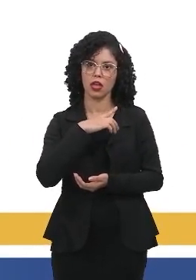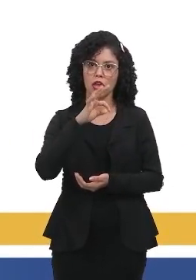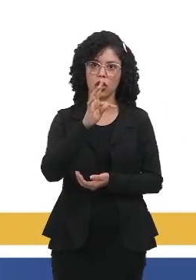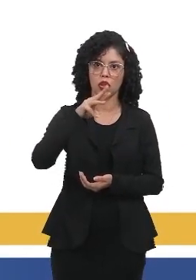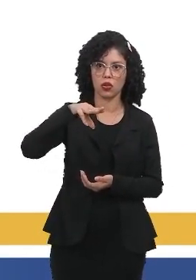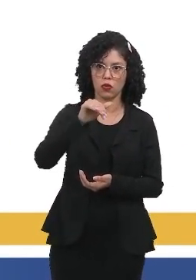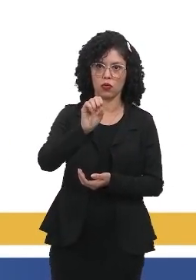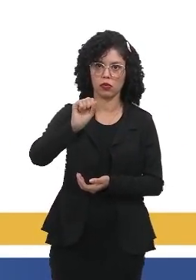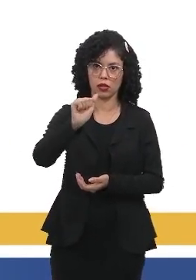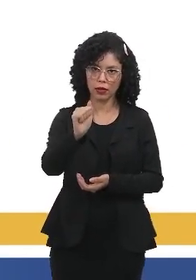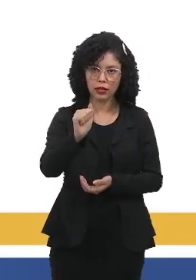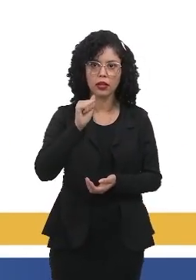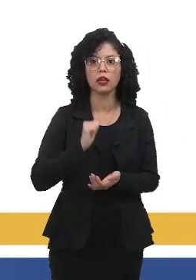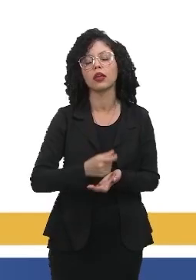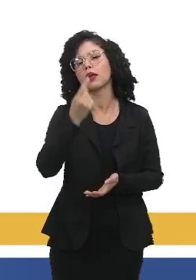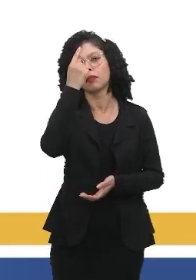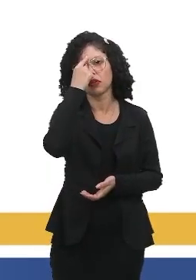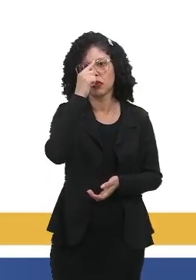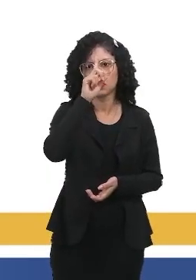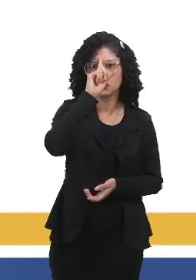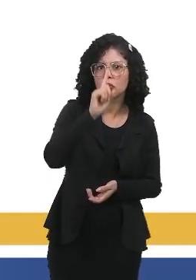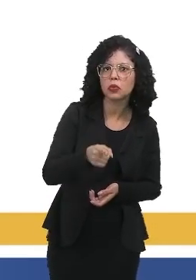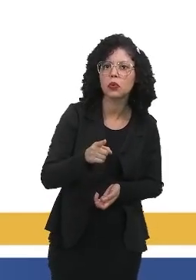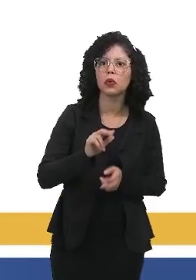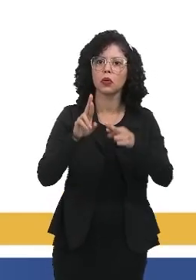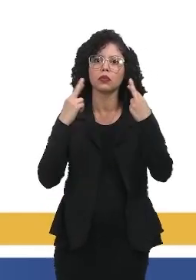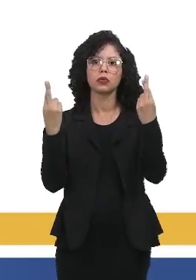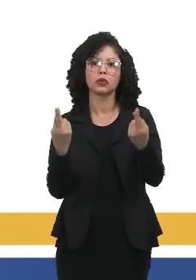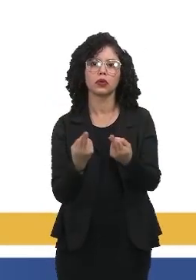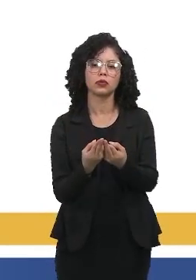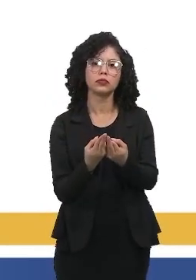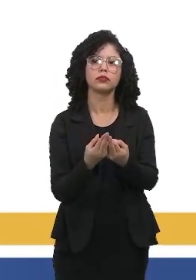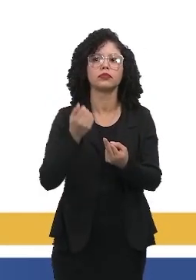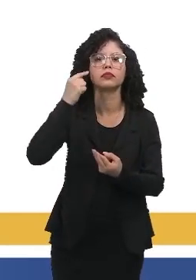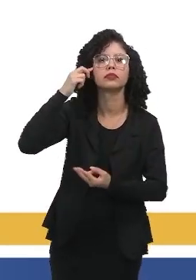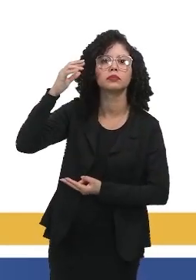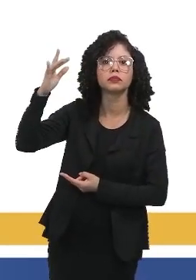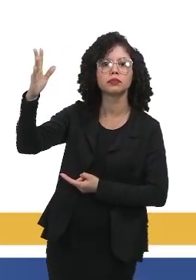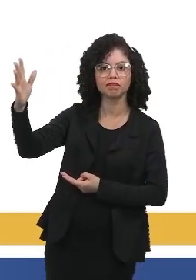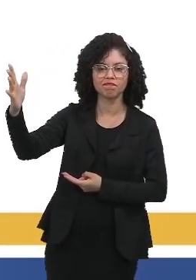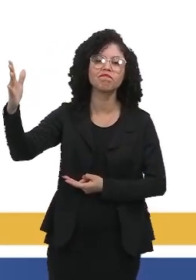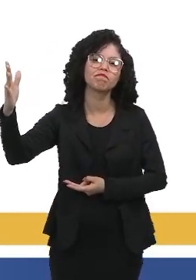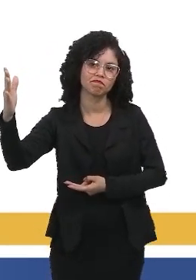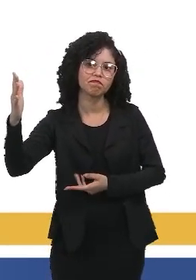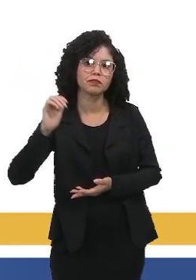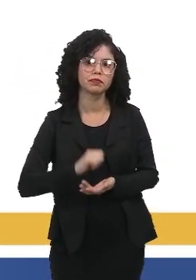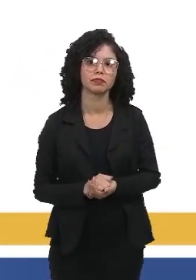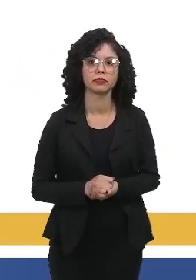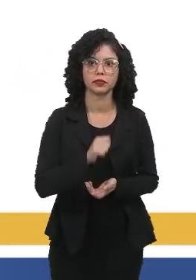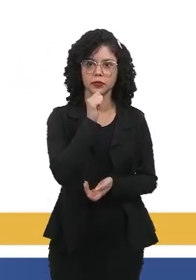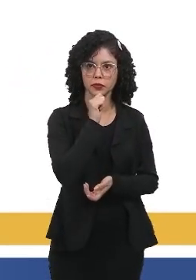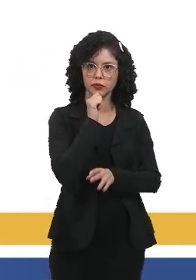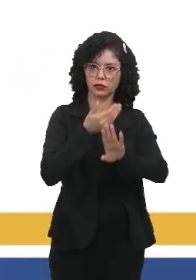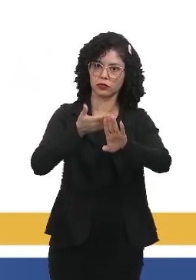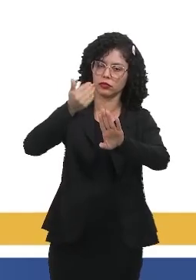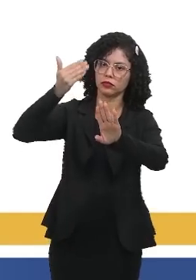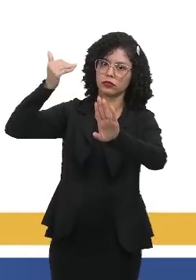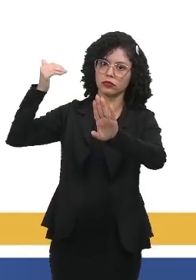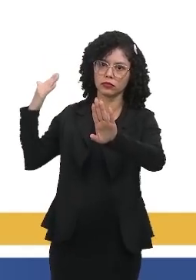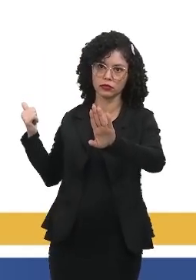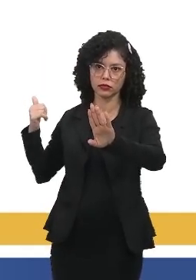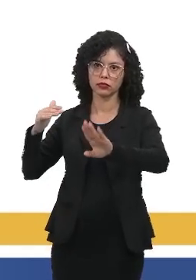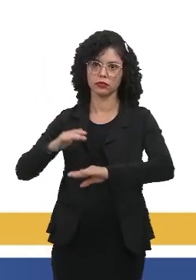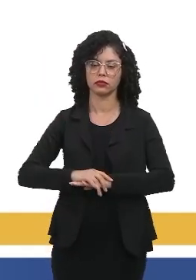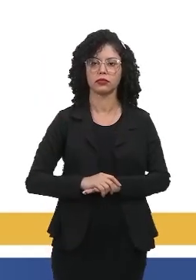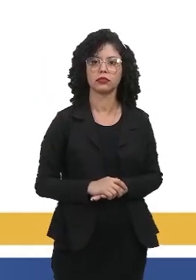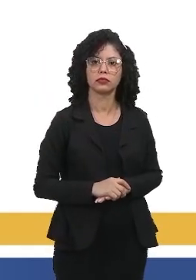Antônio Gonzaga imagine o senhor uma reunião dos sonhadores Inconfidentes com os